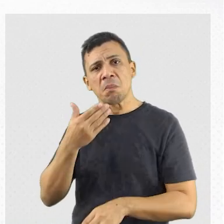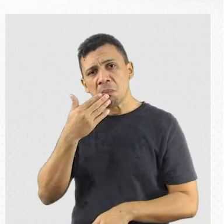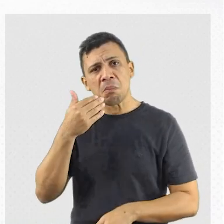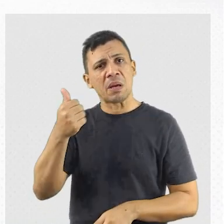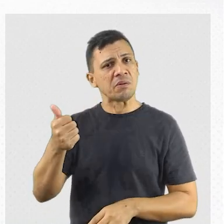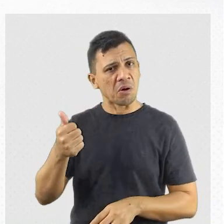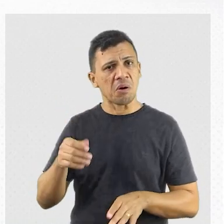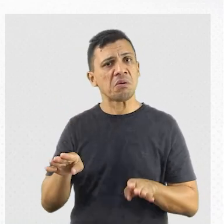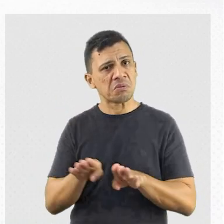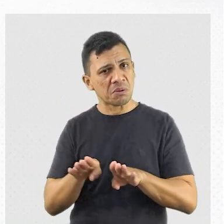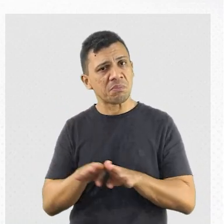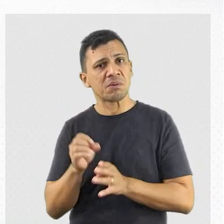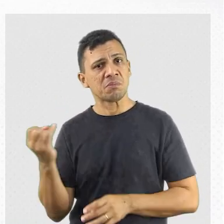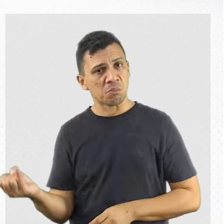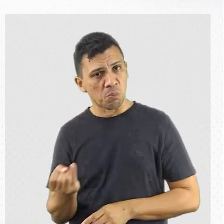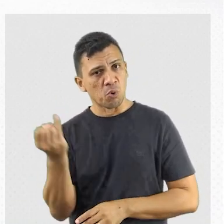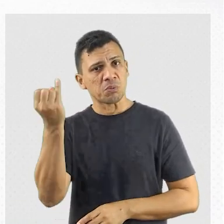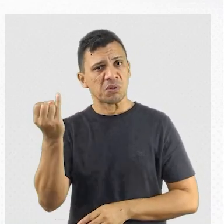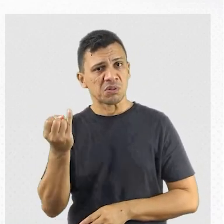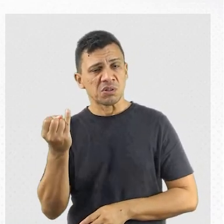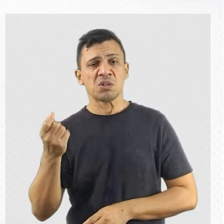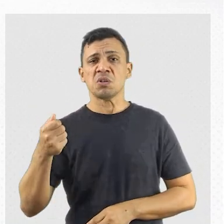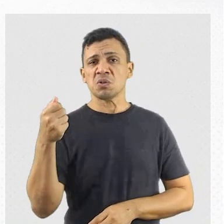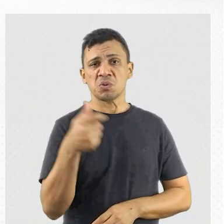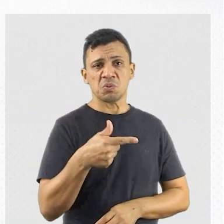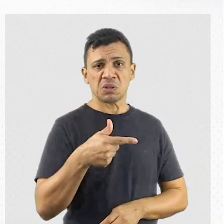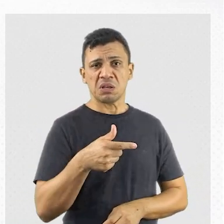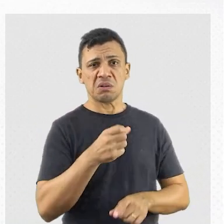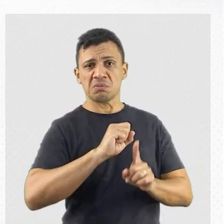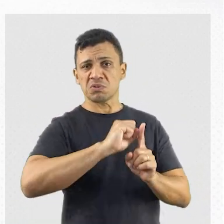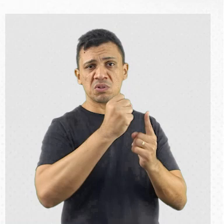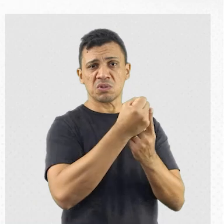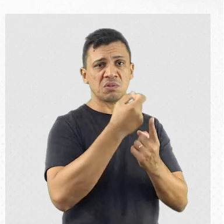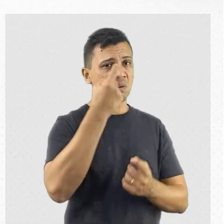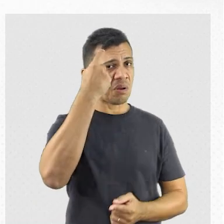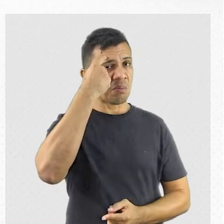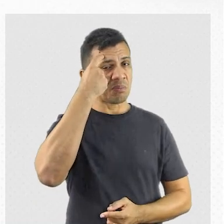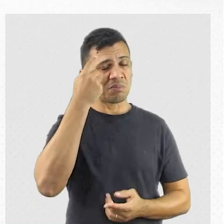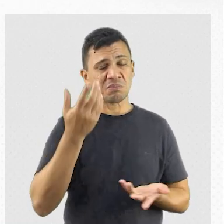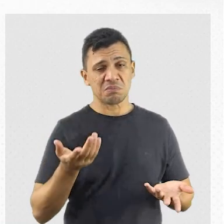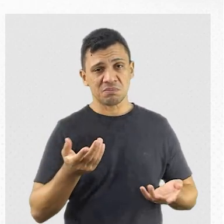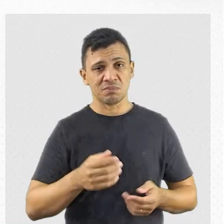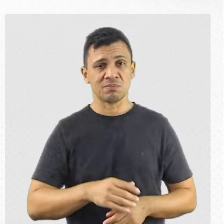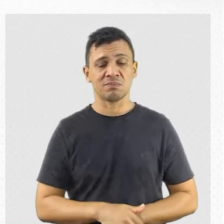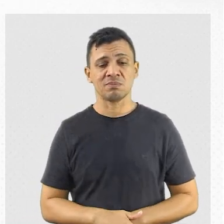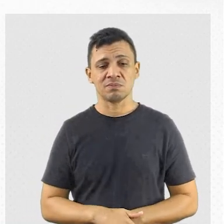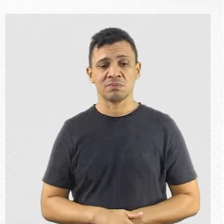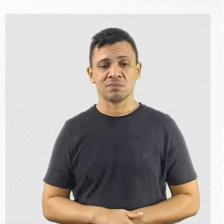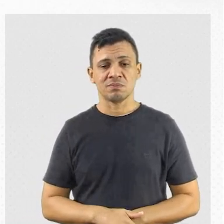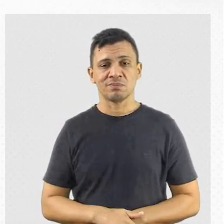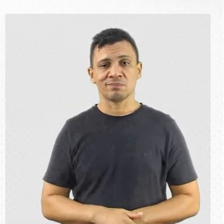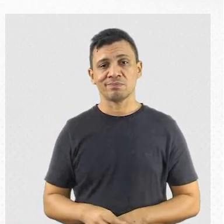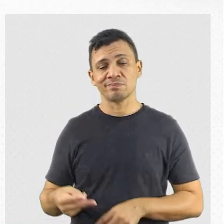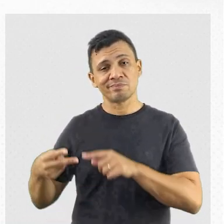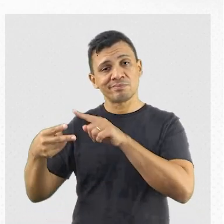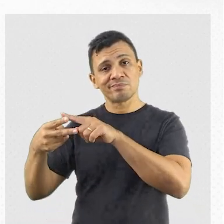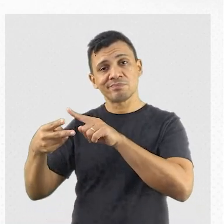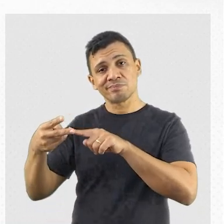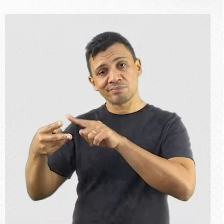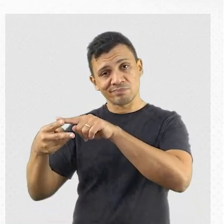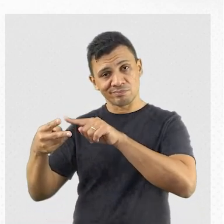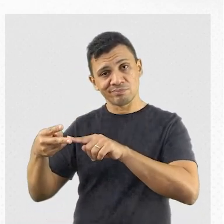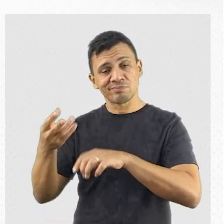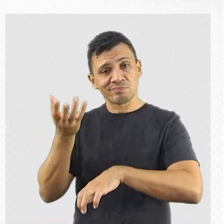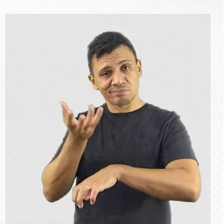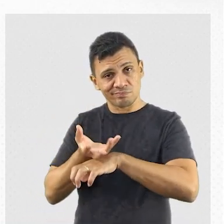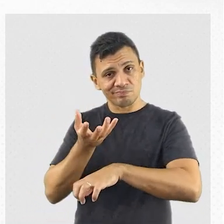condições para exercer poder. Agora, pessoal, muito cuidado com essa história de o que é rico e o que não é, porque quando eu falo de gente rica,